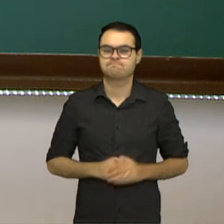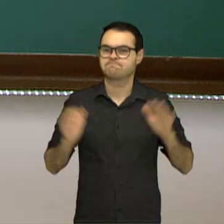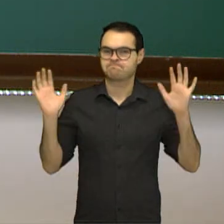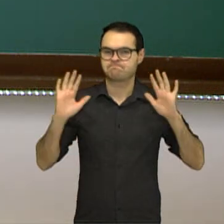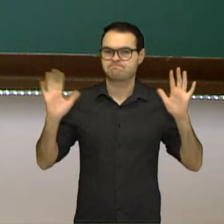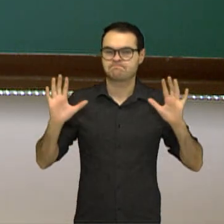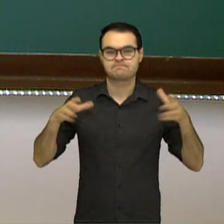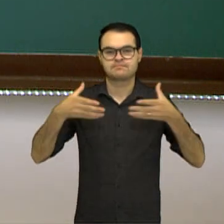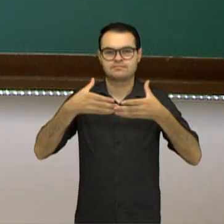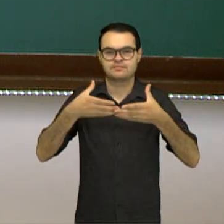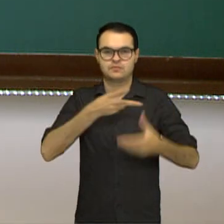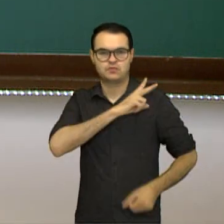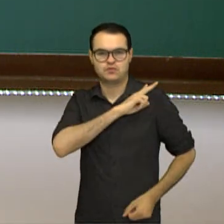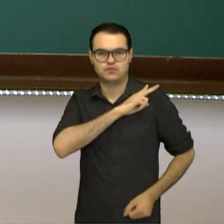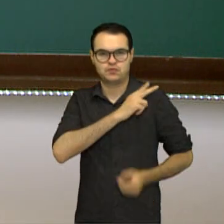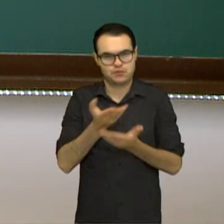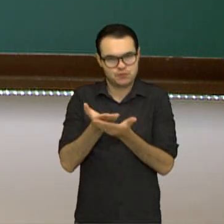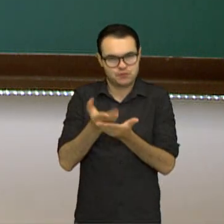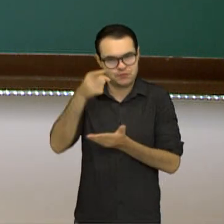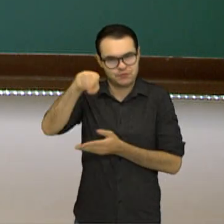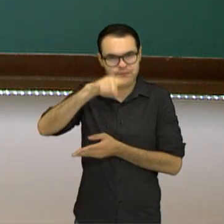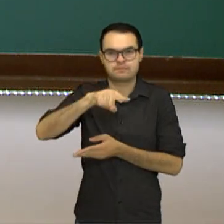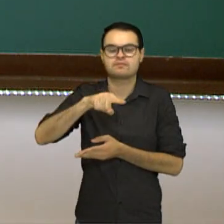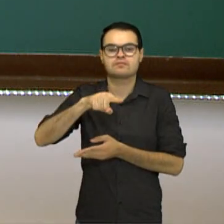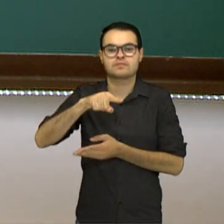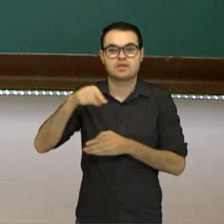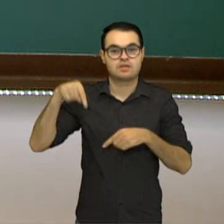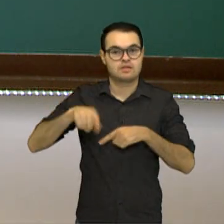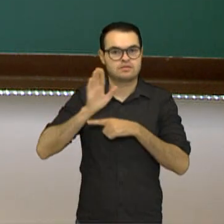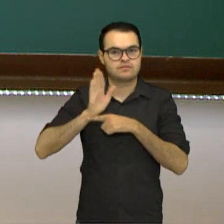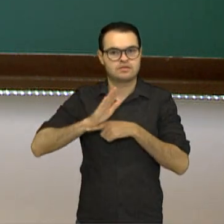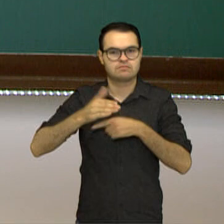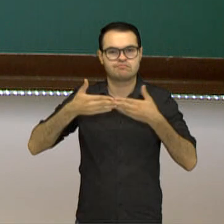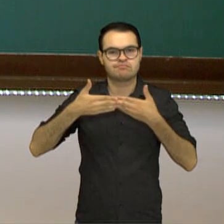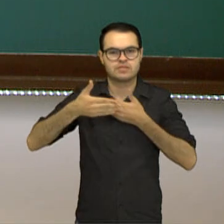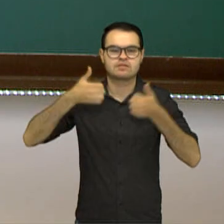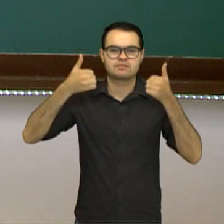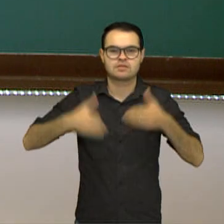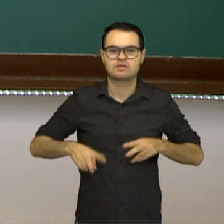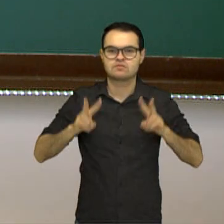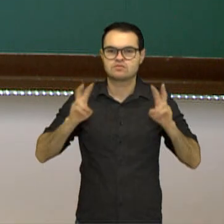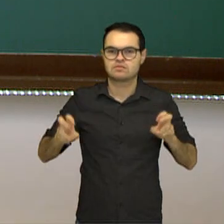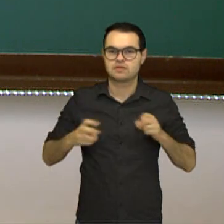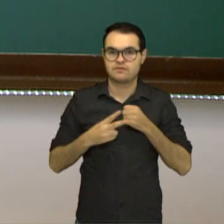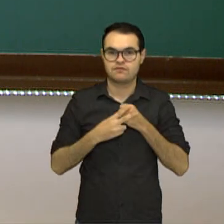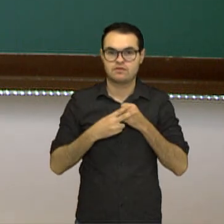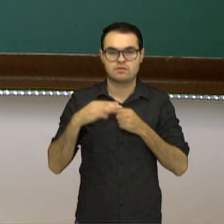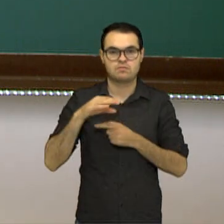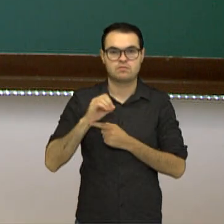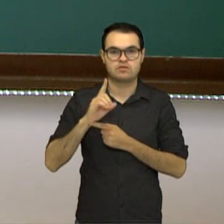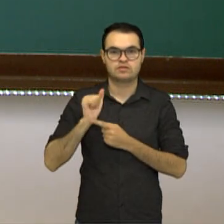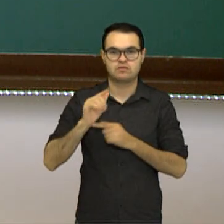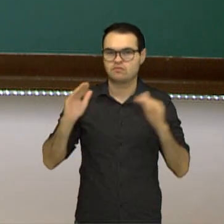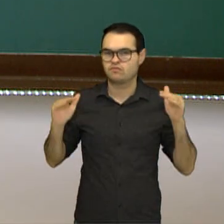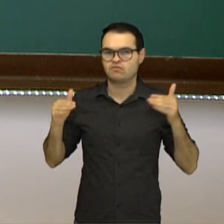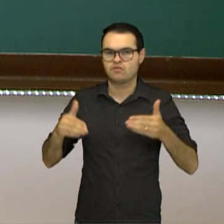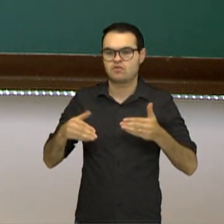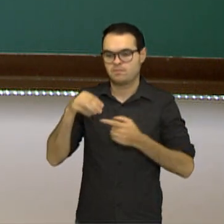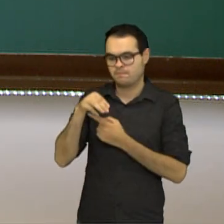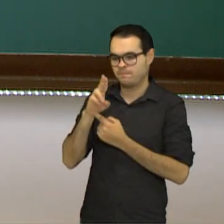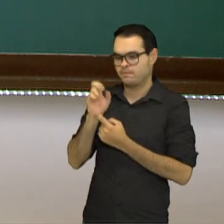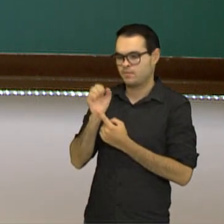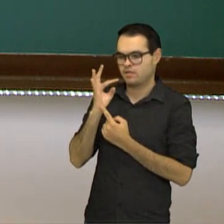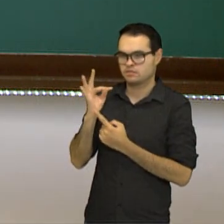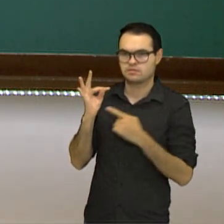Olá, estudante da segunda série. Nesse vídeo, nós vamos falar sobre os verbos modais com foco no verbo must.